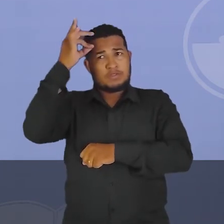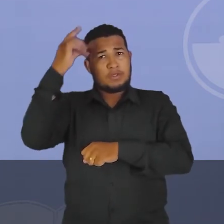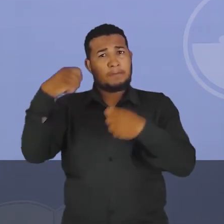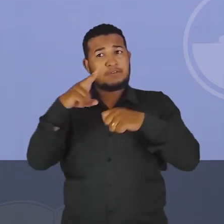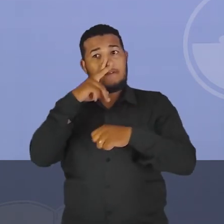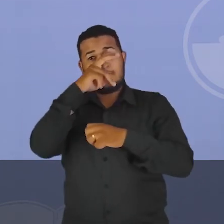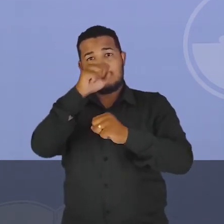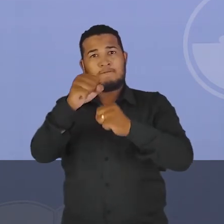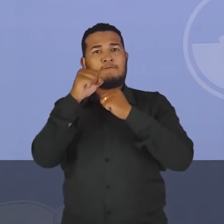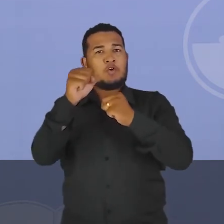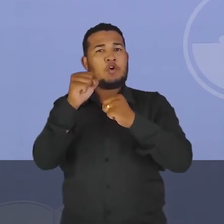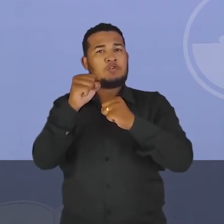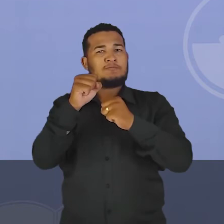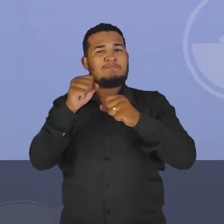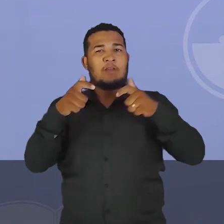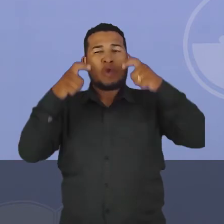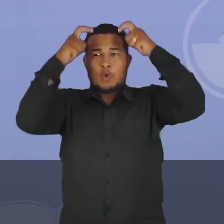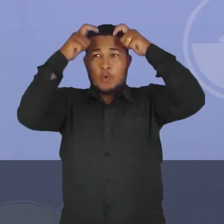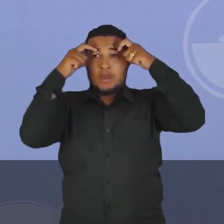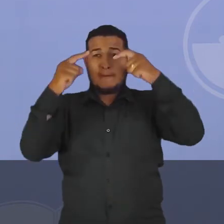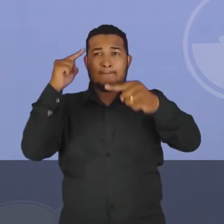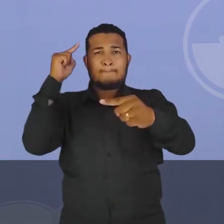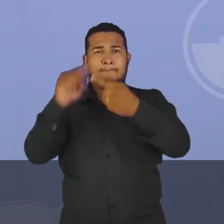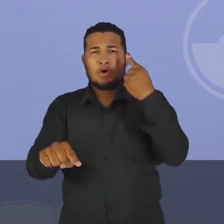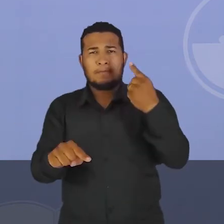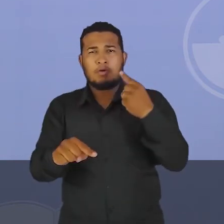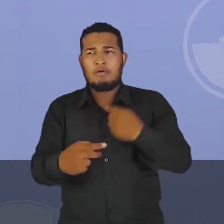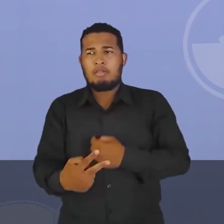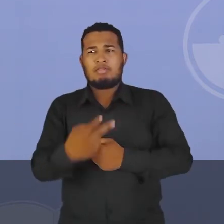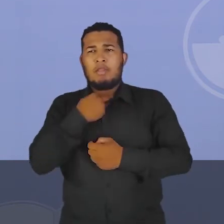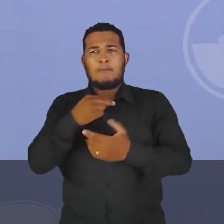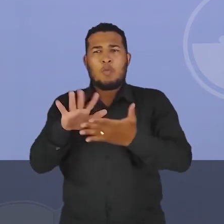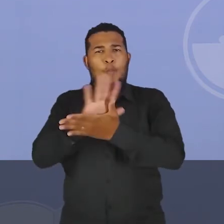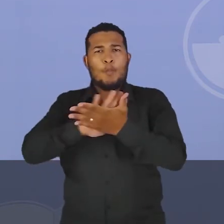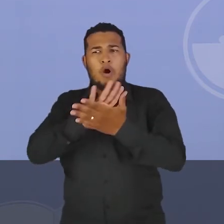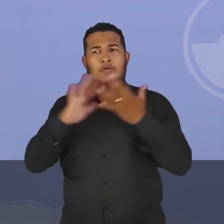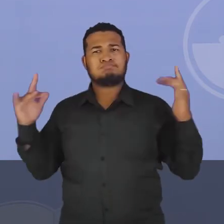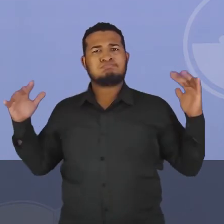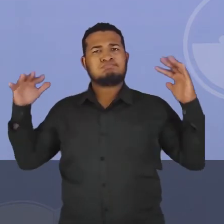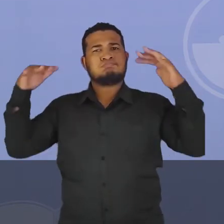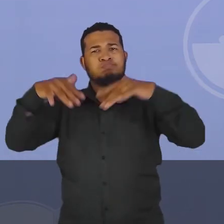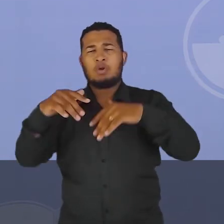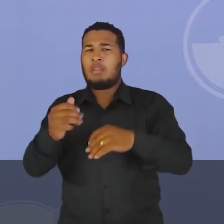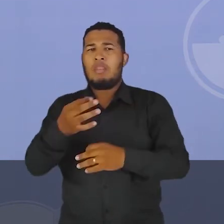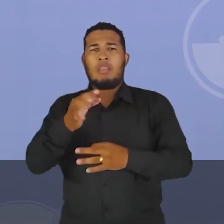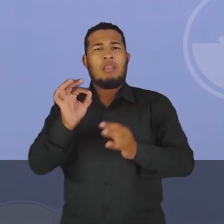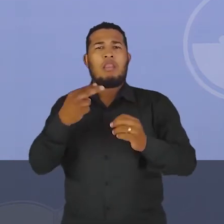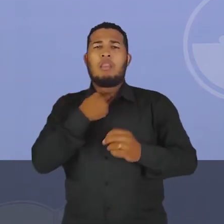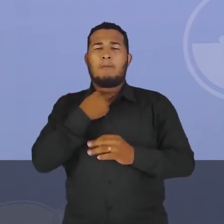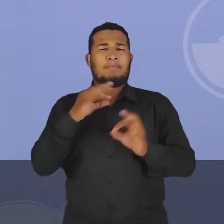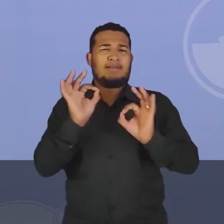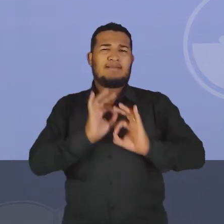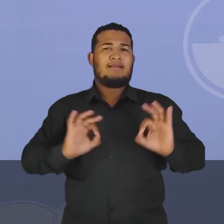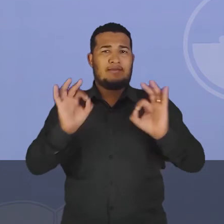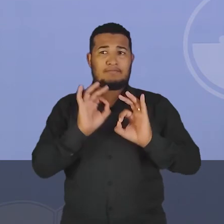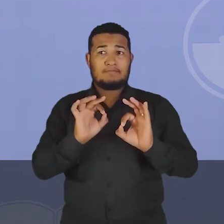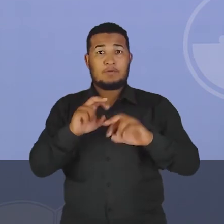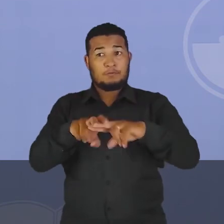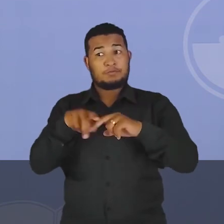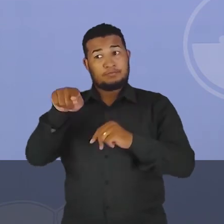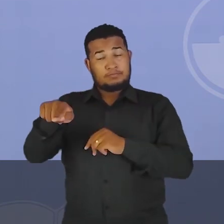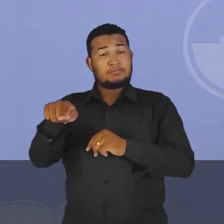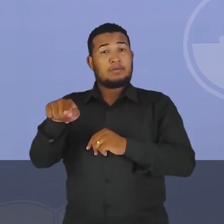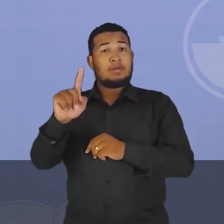E aí o rei, ele proibiu qualquer entrada na capitania do Espírito Santo nesse contexto. Então, a capitania ela se tornou,